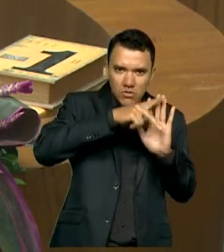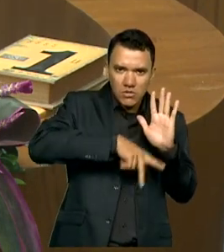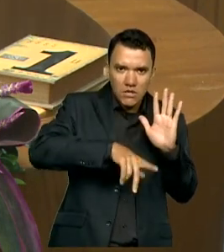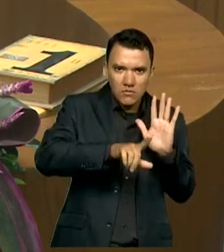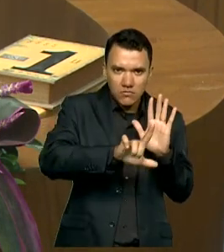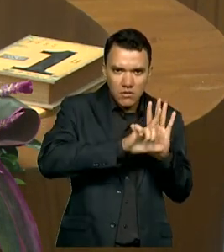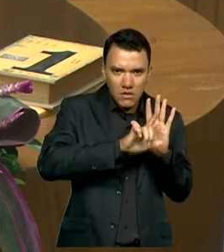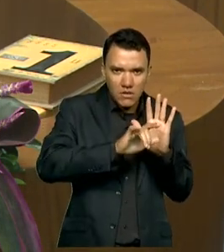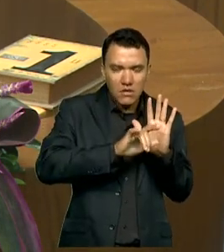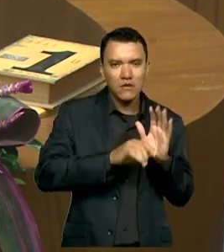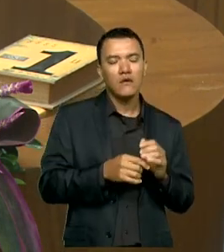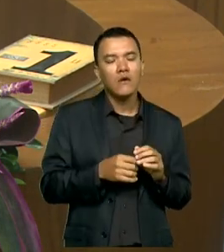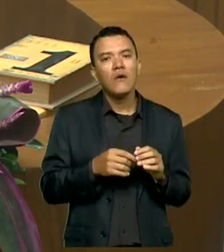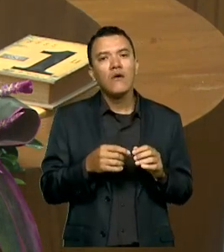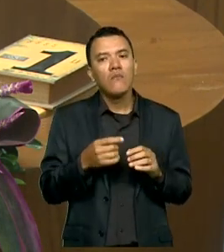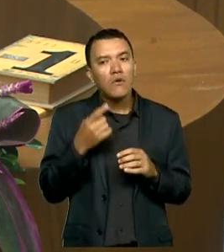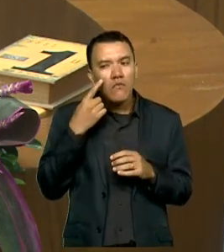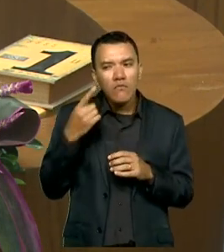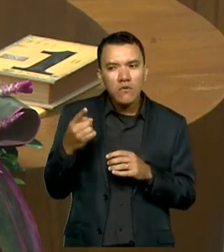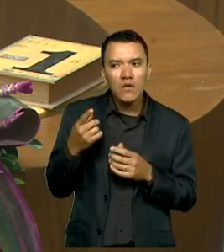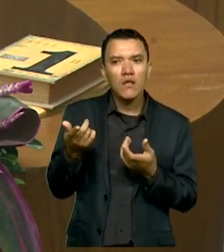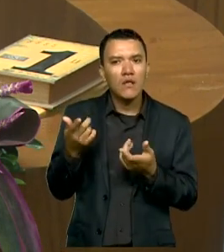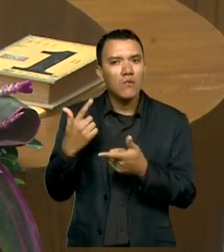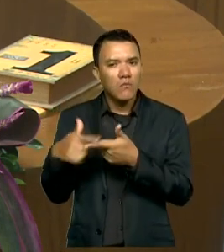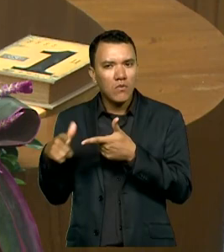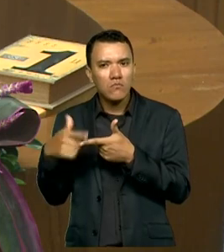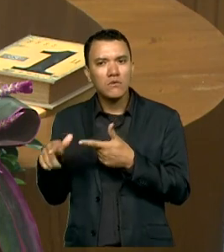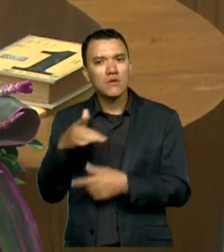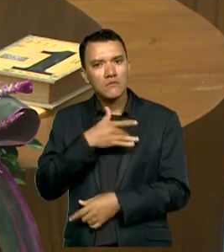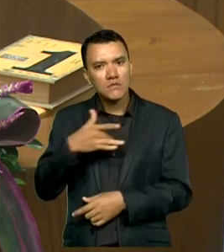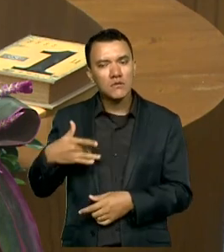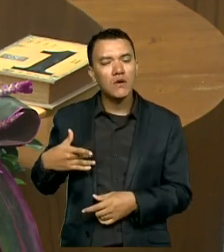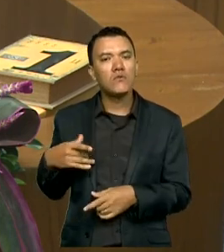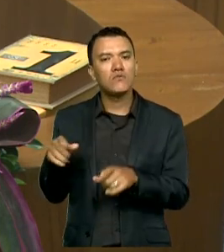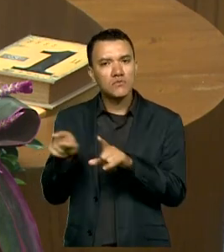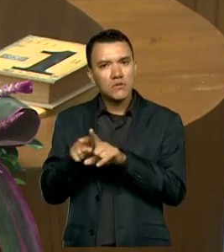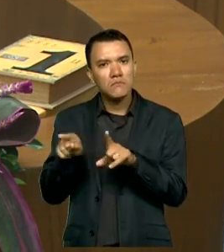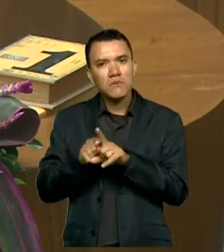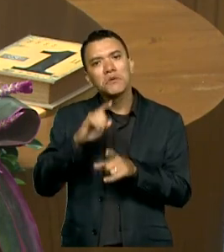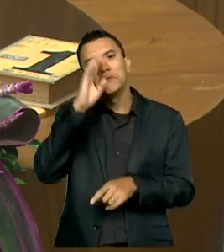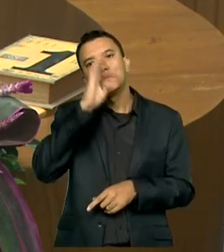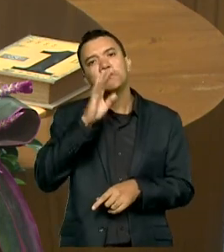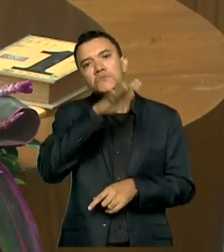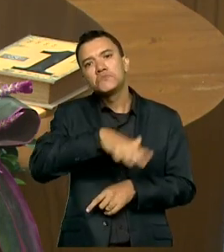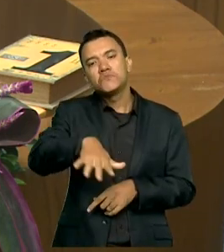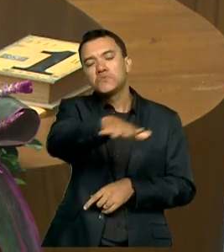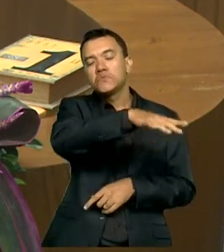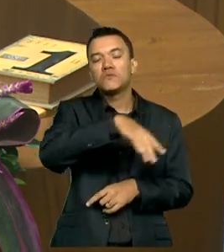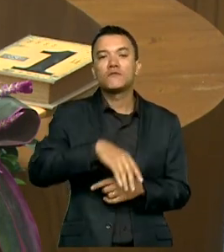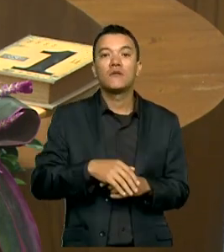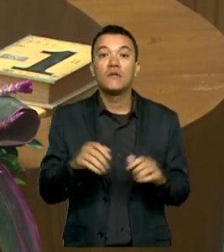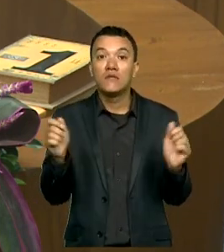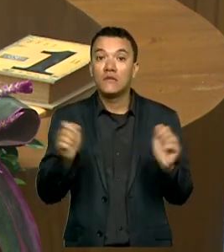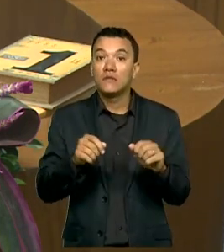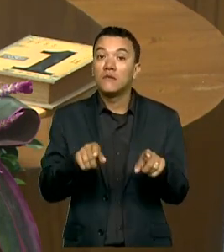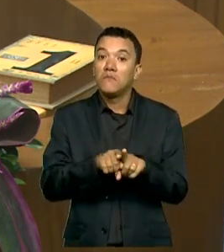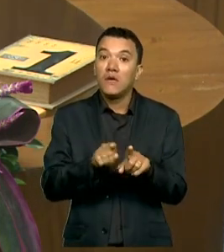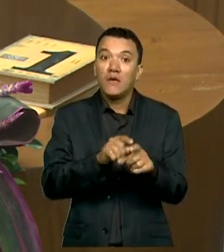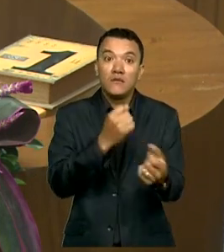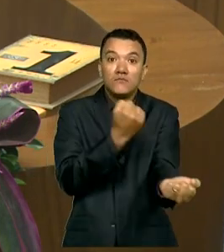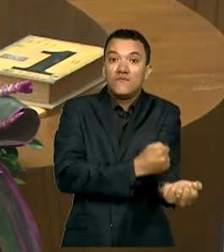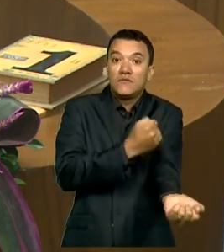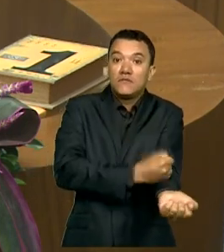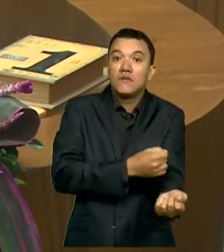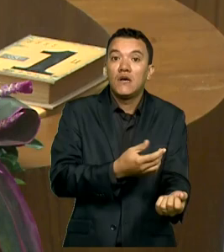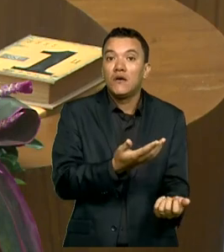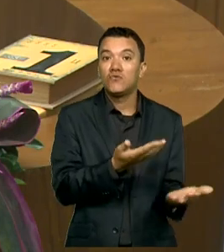isso estava virando um problema de saúde também no Brasil, podendo viciar também mais